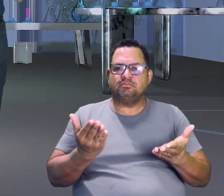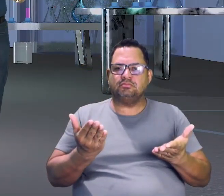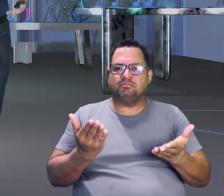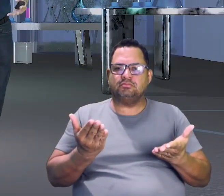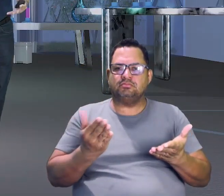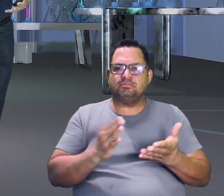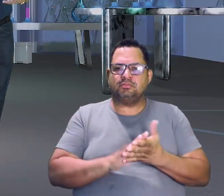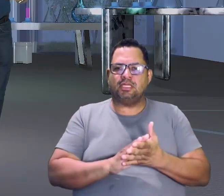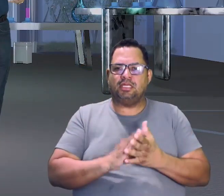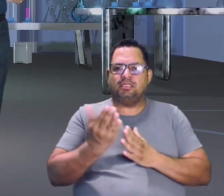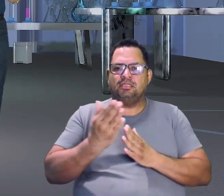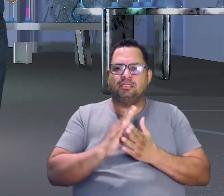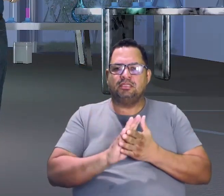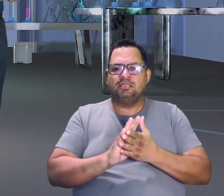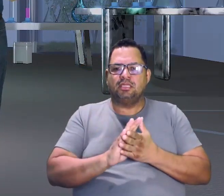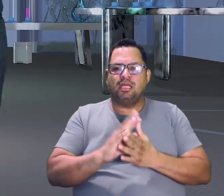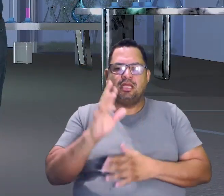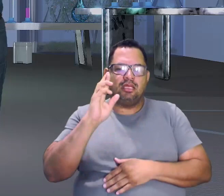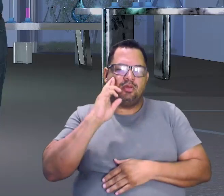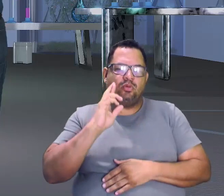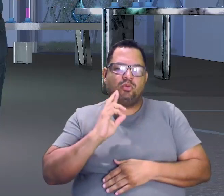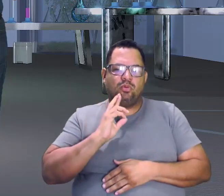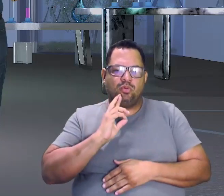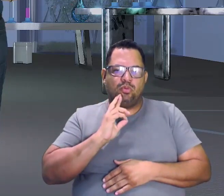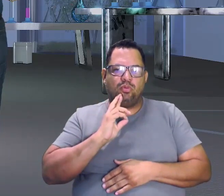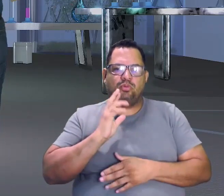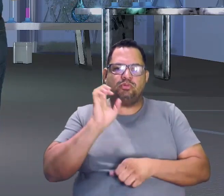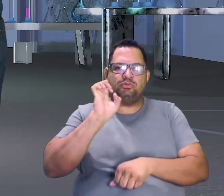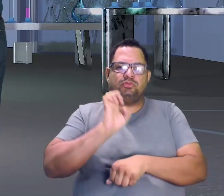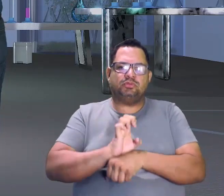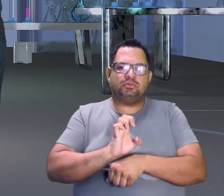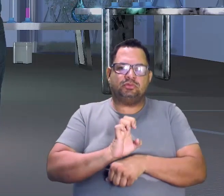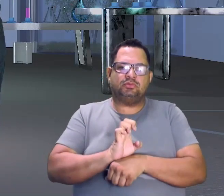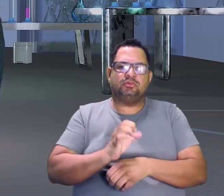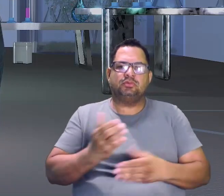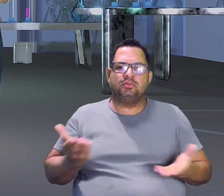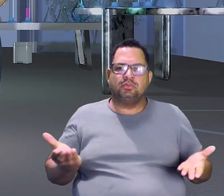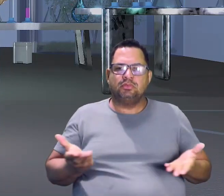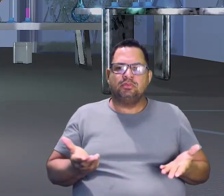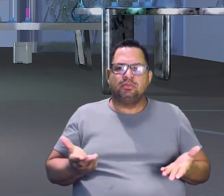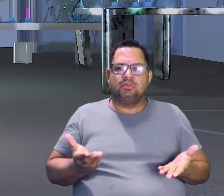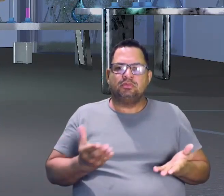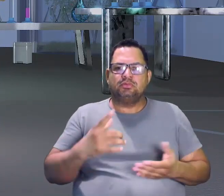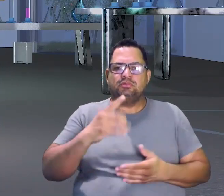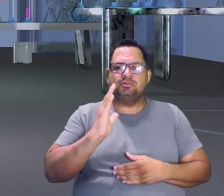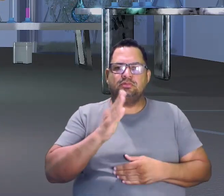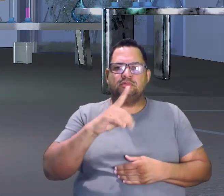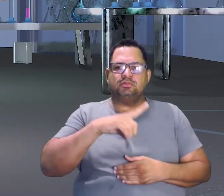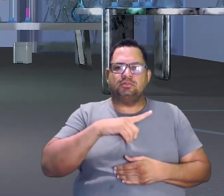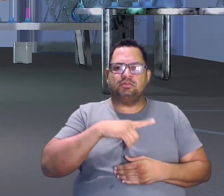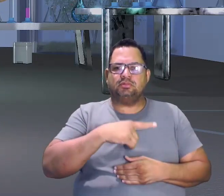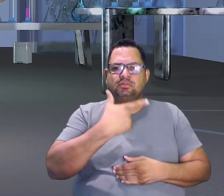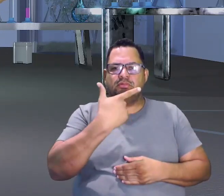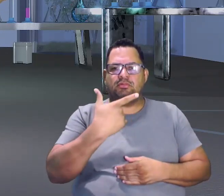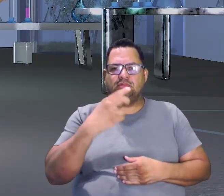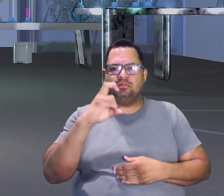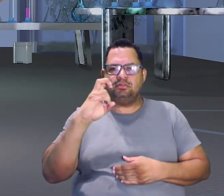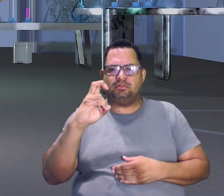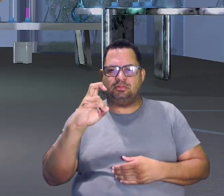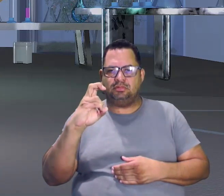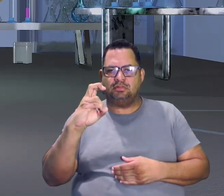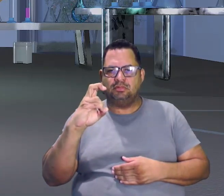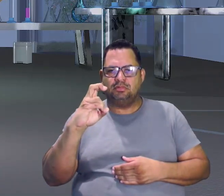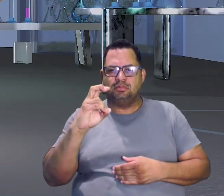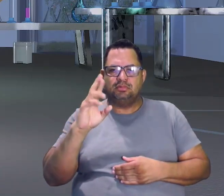na SEDUC, né, em Rondônia, olha só, né? Eu já tenho meus 25 anos